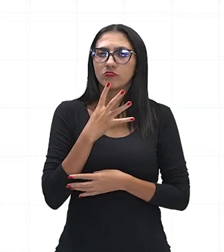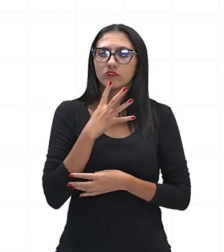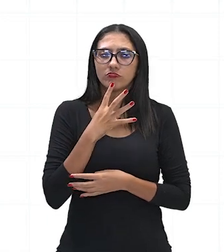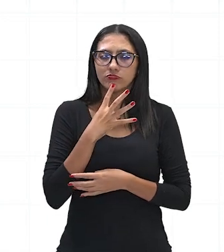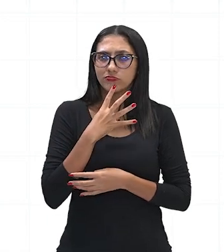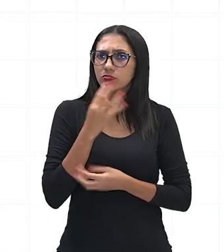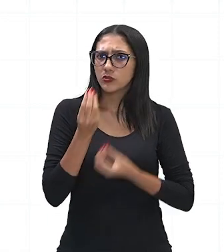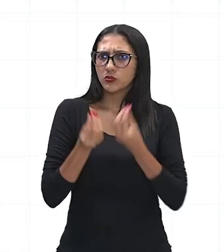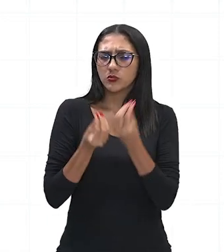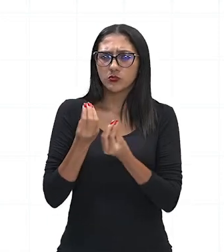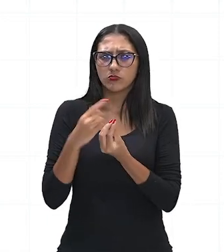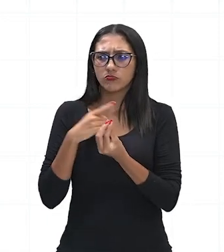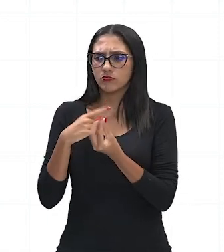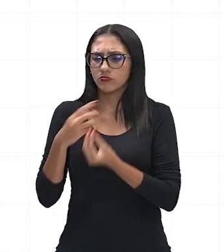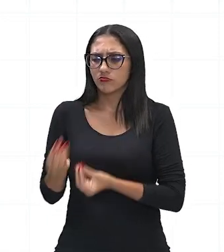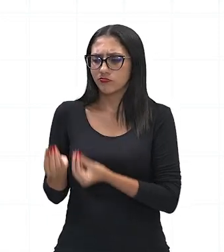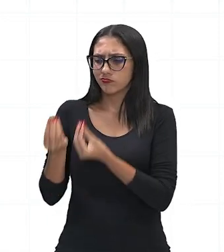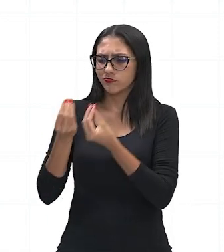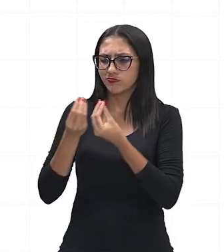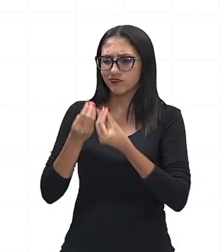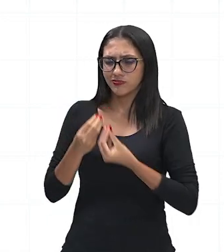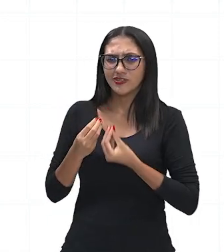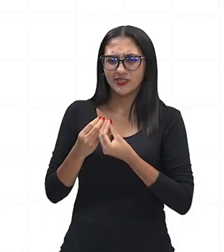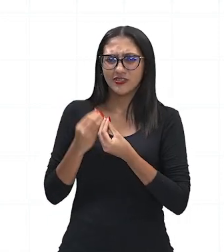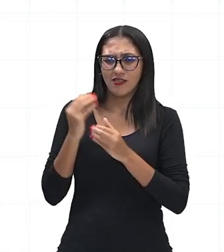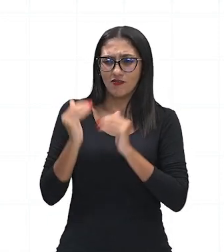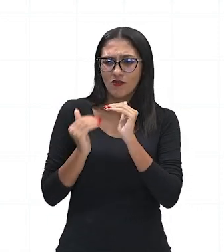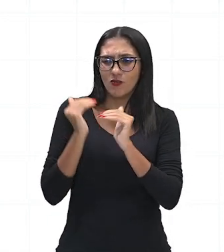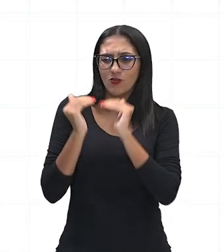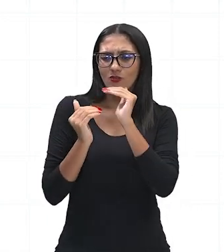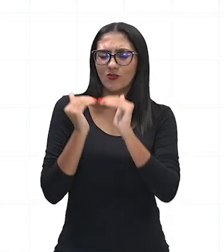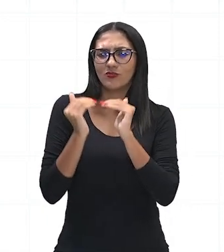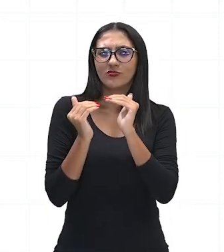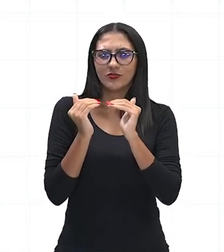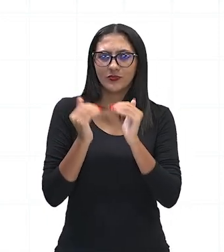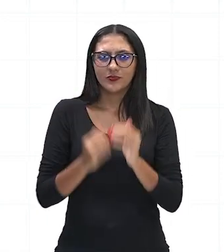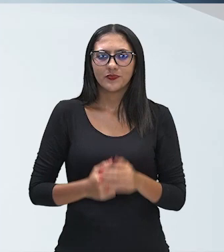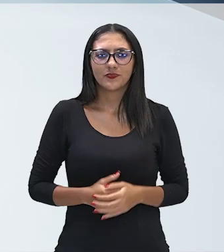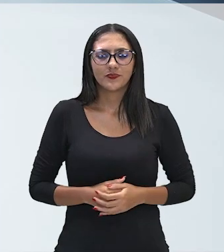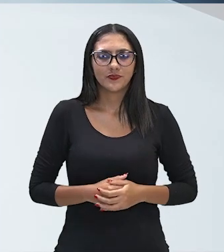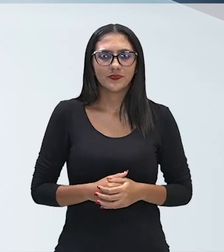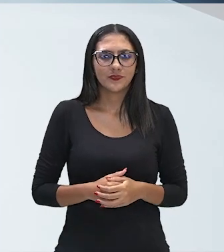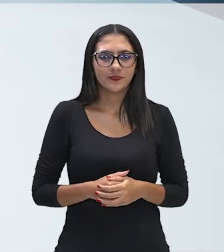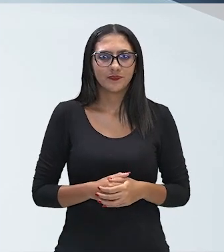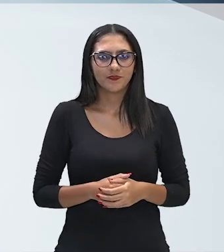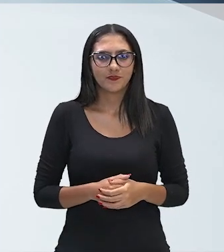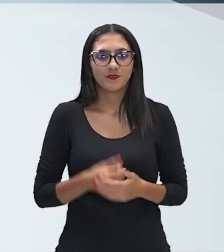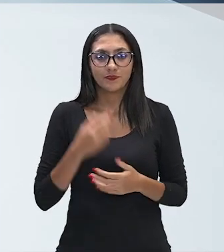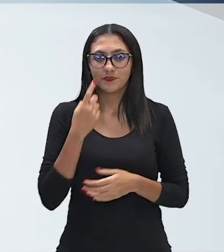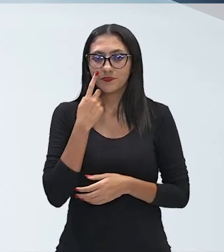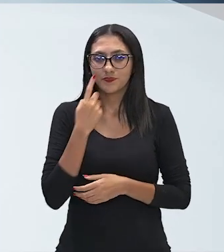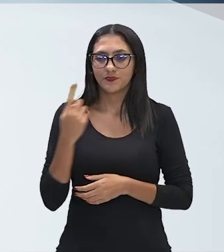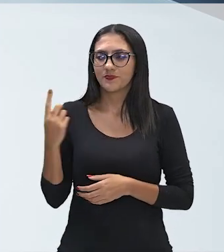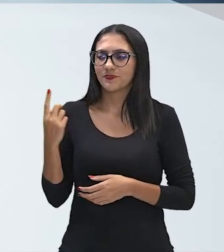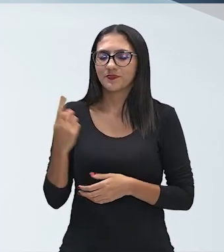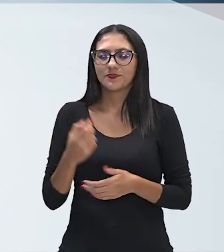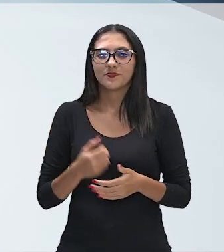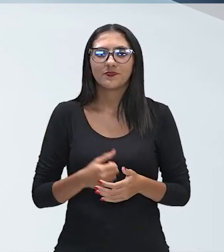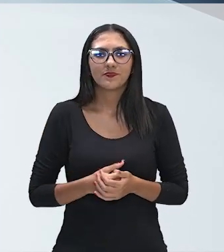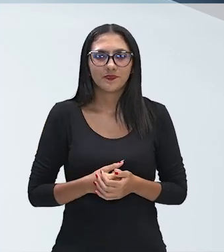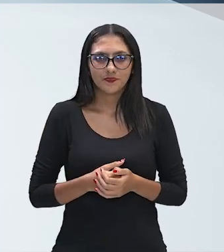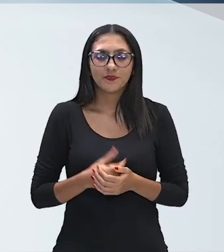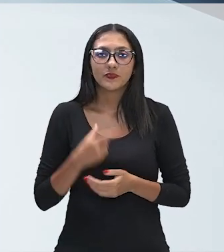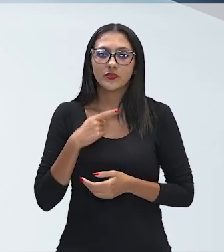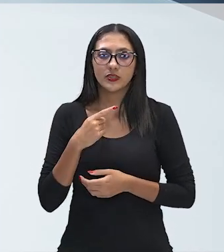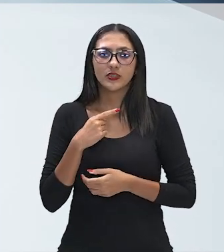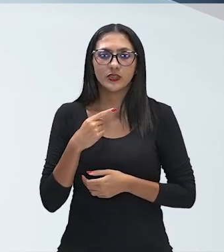a graduação do Muay Thai. Como vocês vão observar aqui, Essa graduação, ela inicia aqui